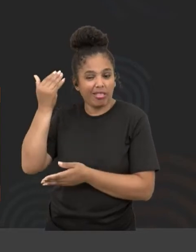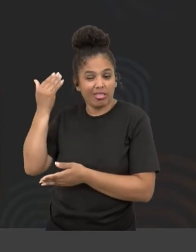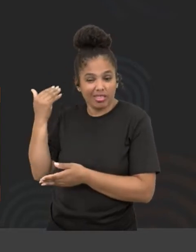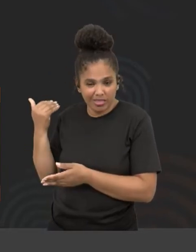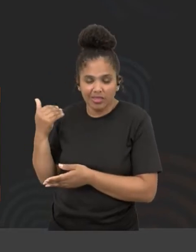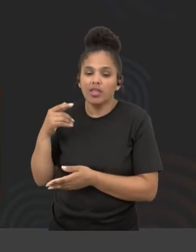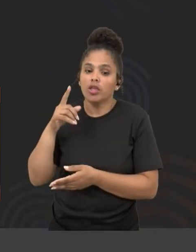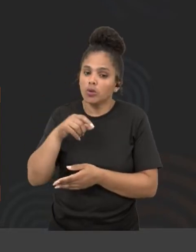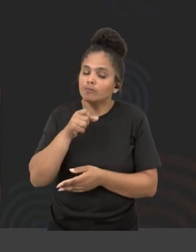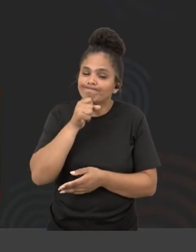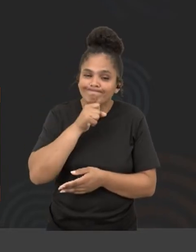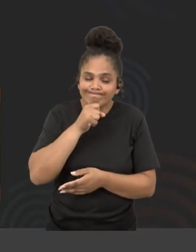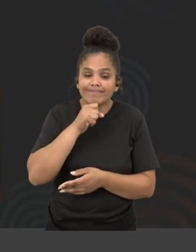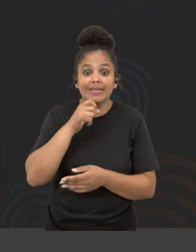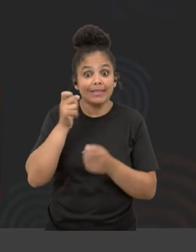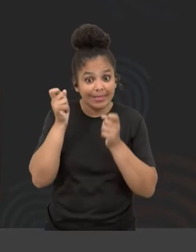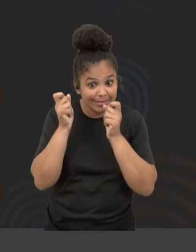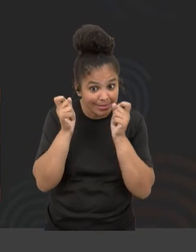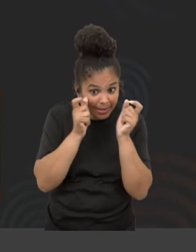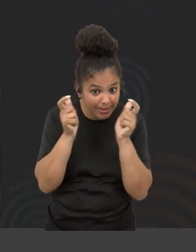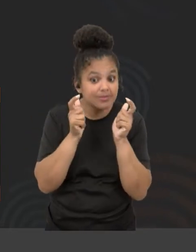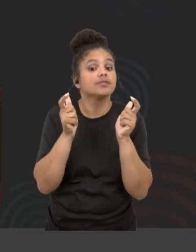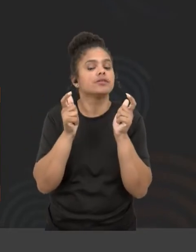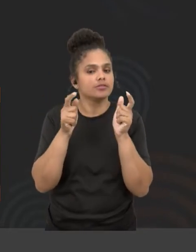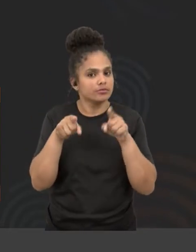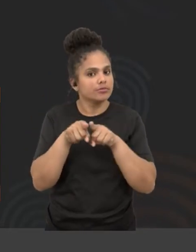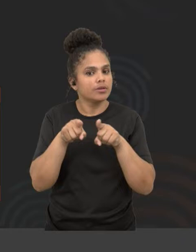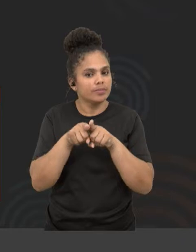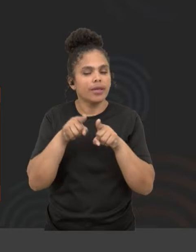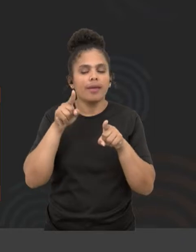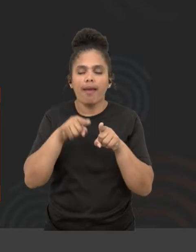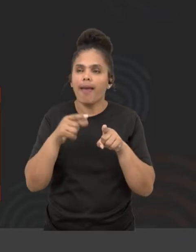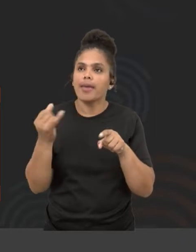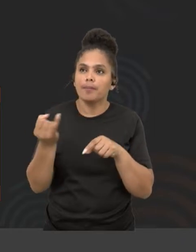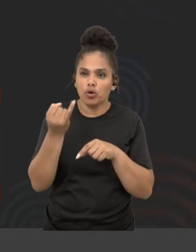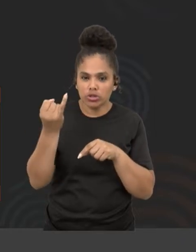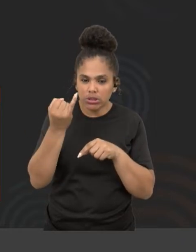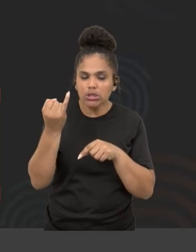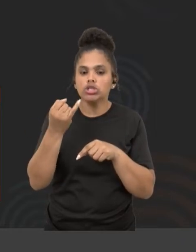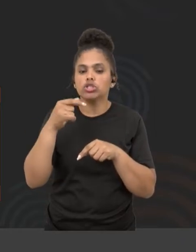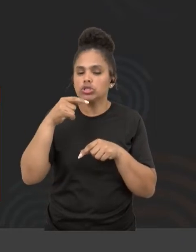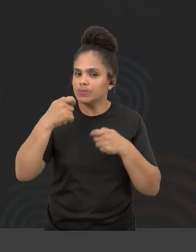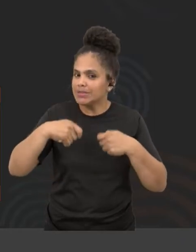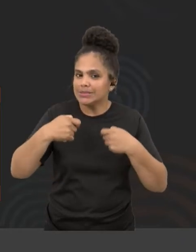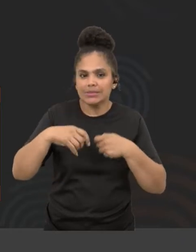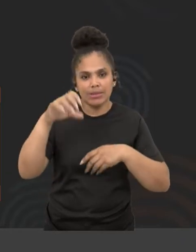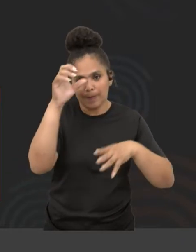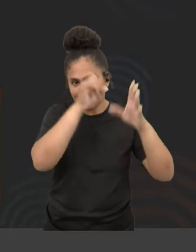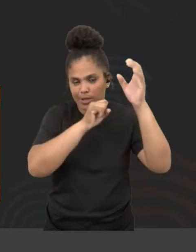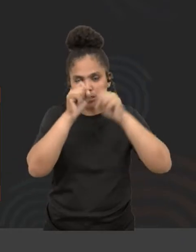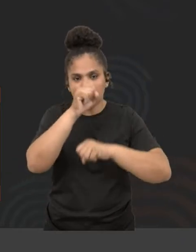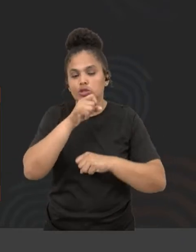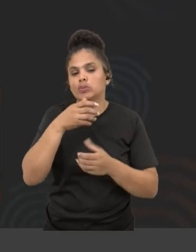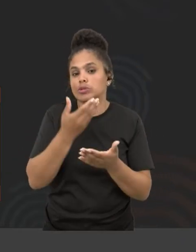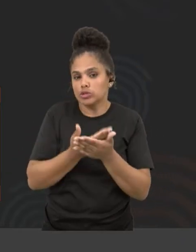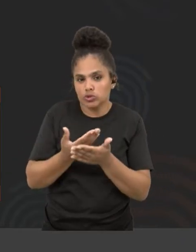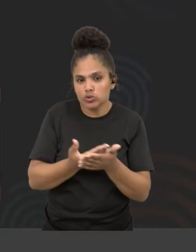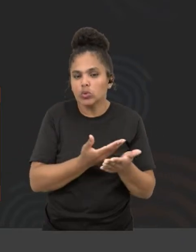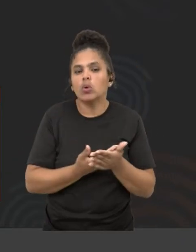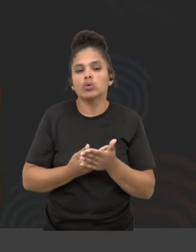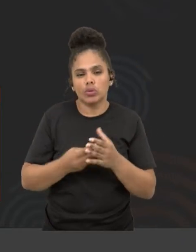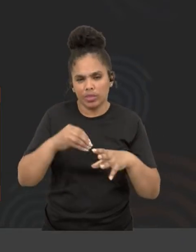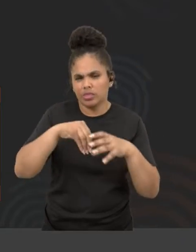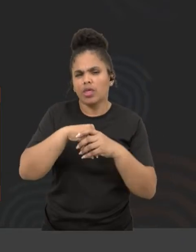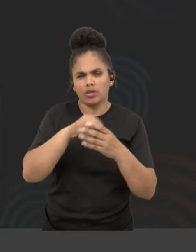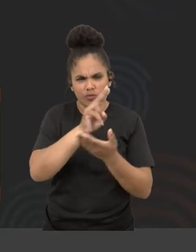interessante, e que é muito importante a gente aprender sobre esse estudo nas universidades,